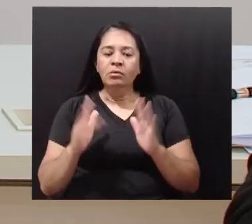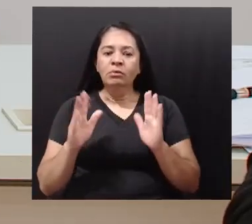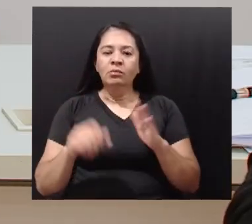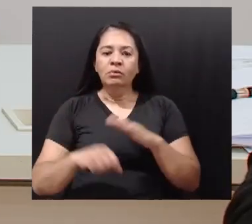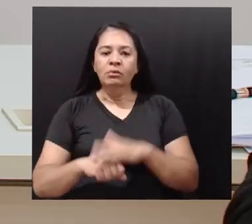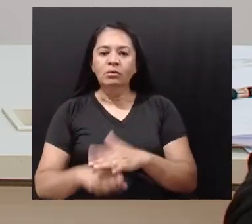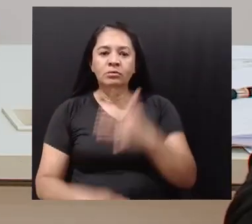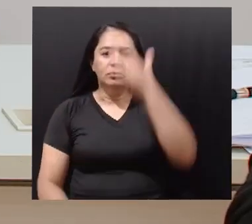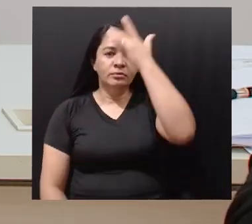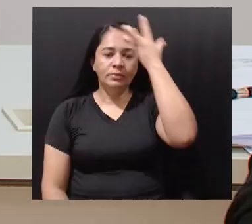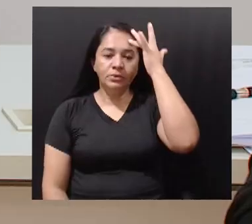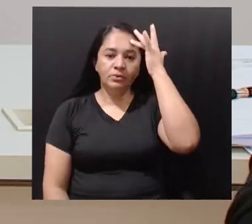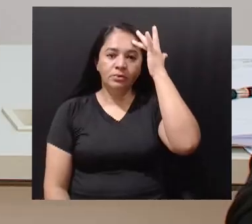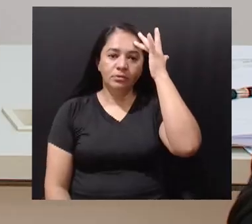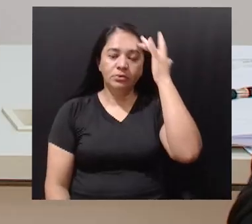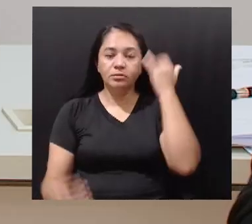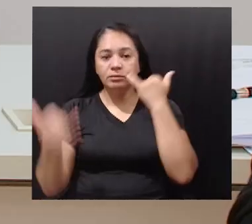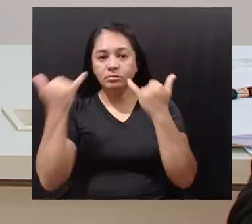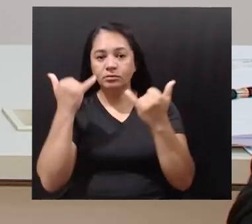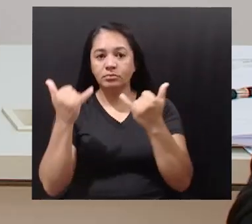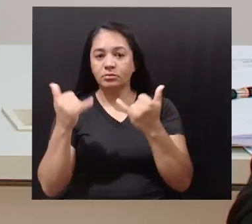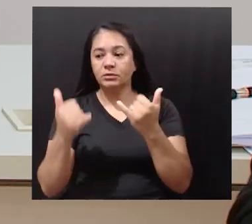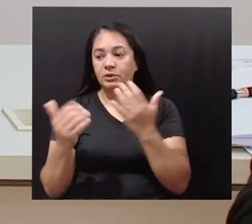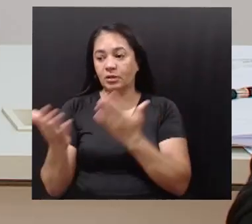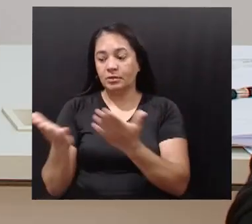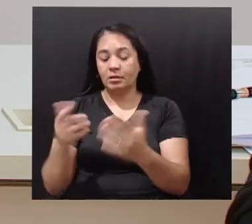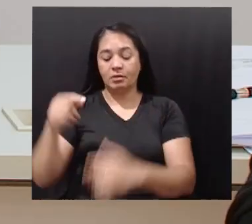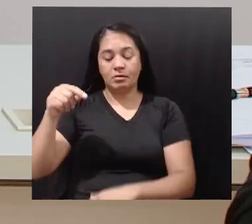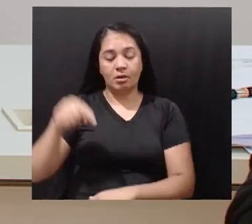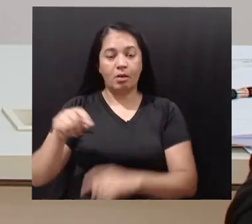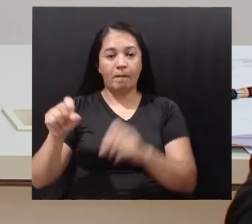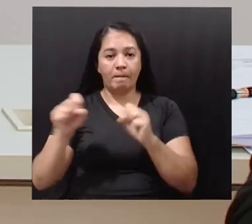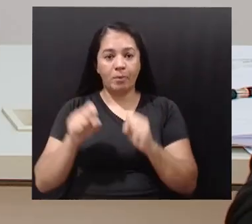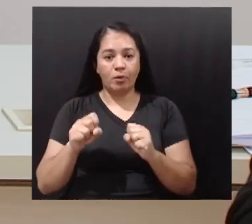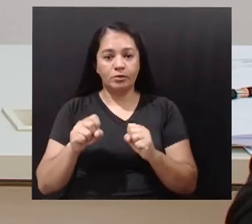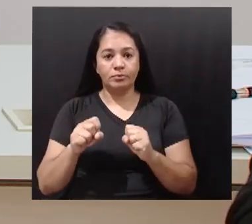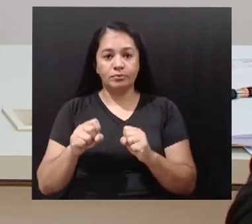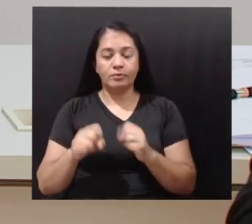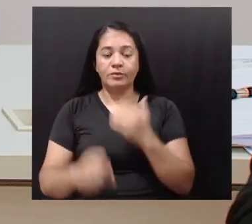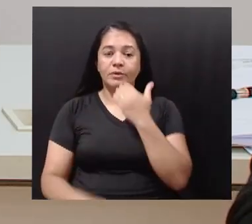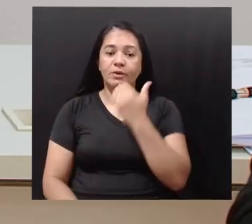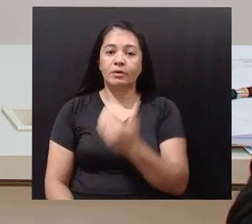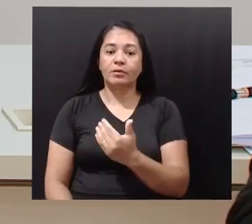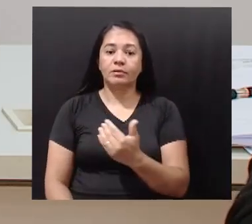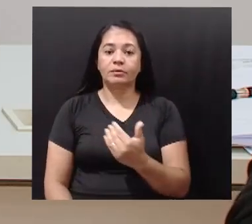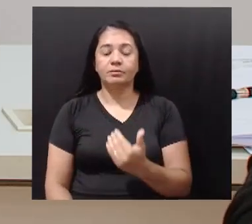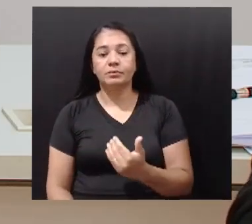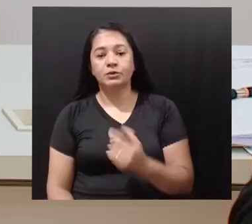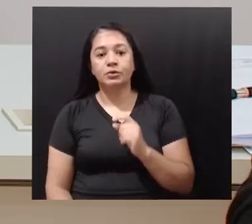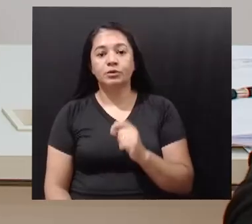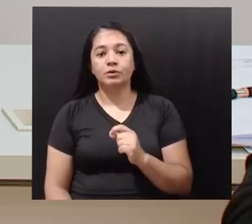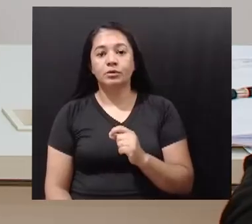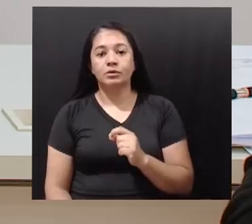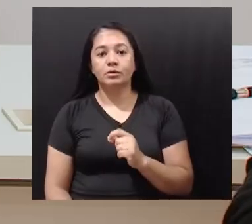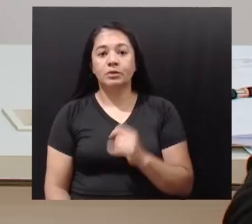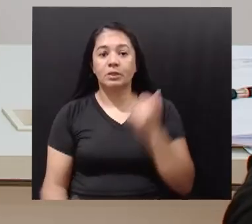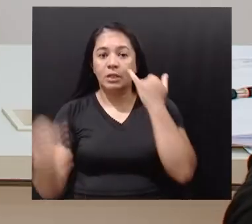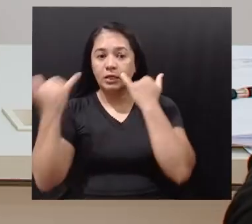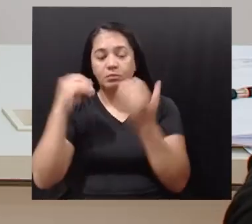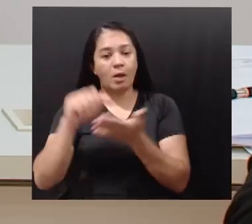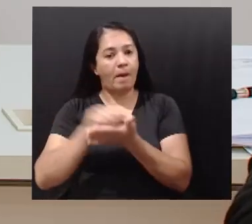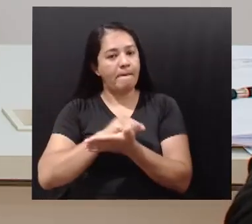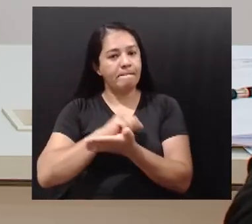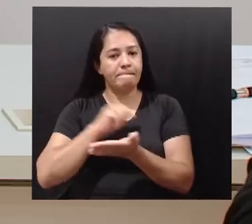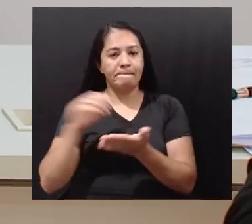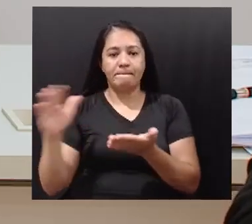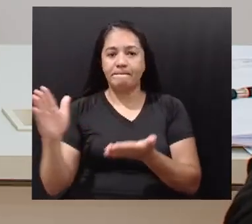os seus dados tratados aqui, elas podem solicitar para que os dados sejam apagados, elas podem solicitar que os